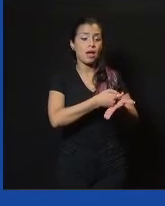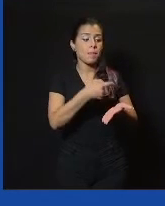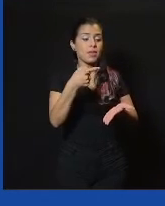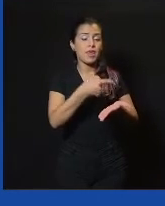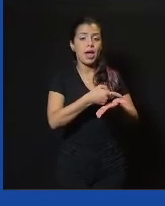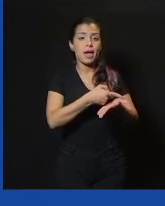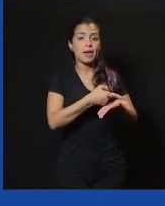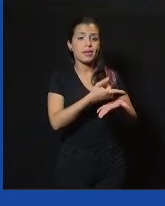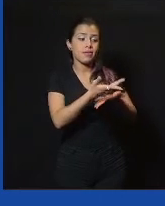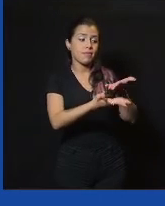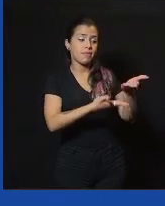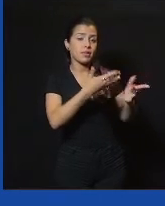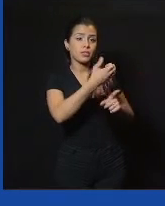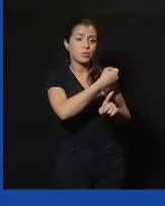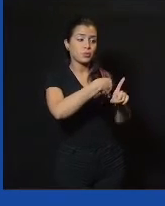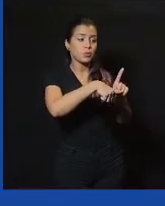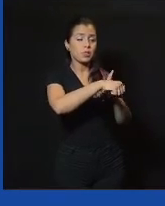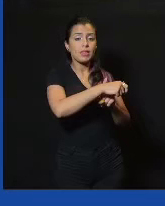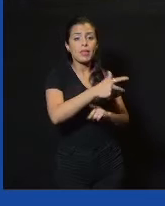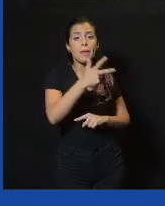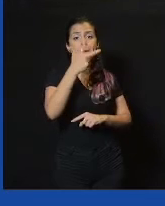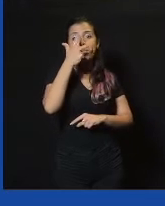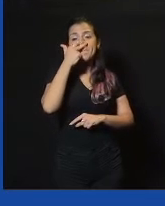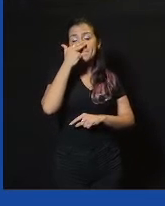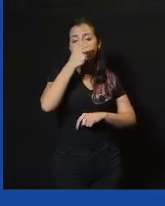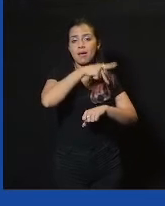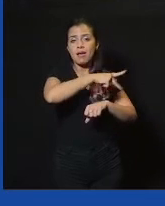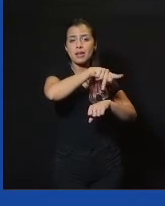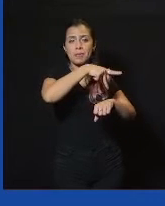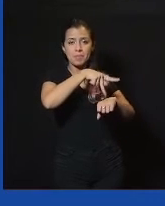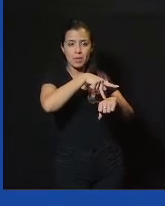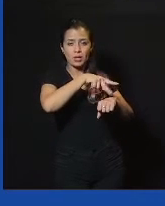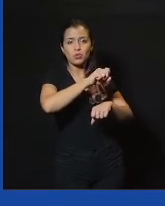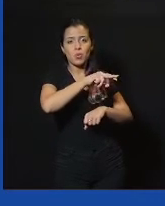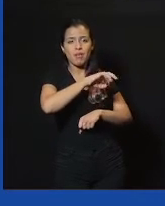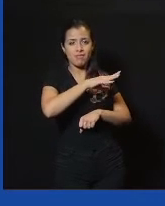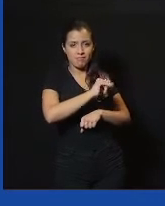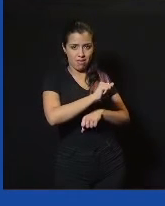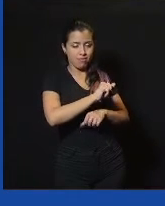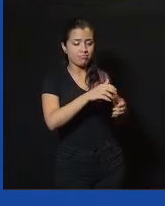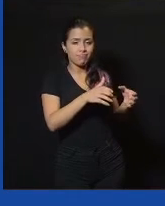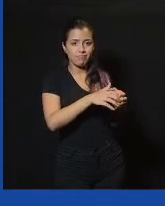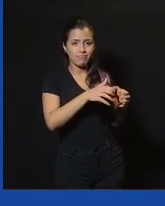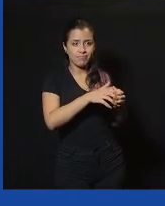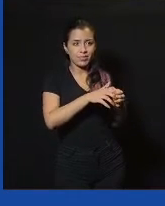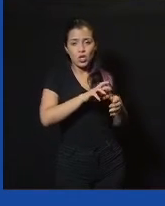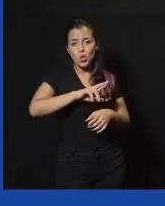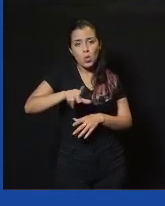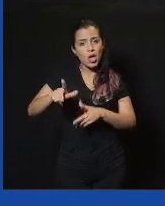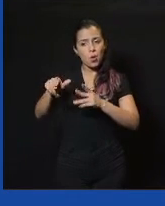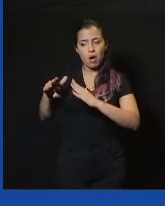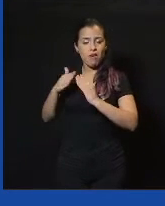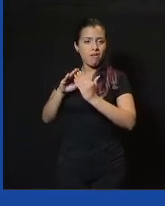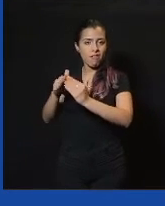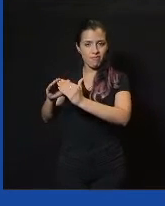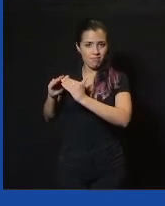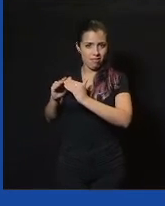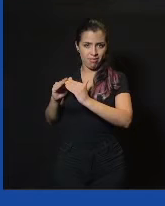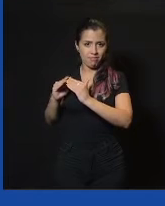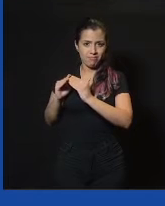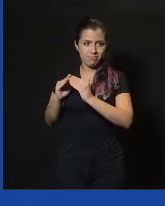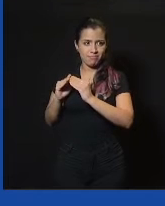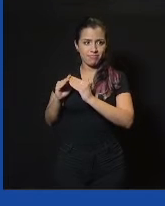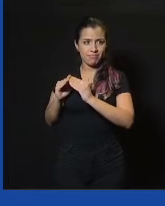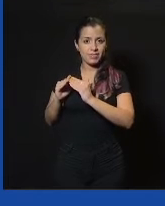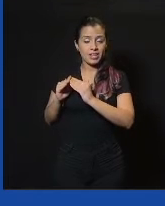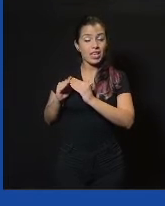lá a sua Suécia, né? O cara no Capão Redondo, o imposto não chega nunca lá, cara. O imposto não retorna, né? Então, você tem esse